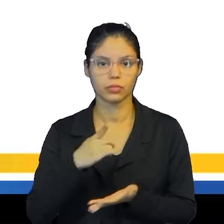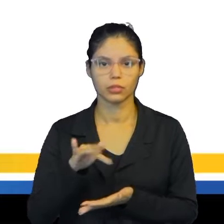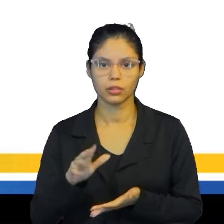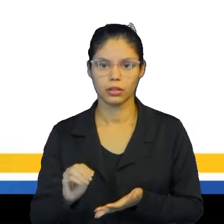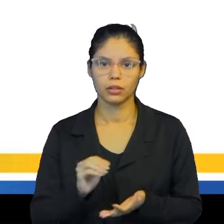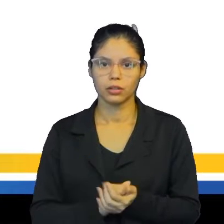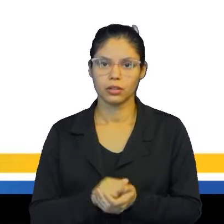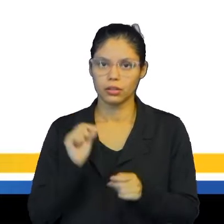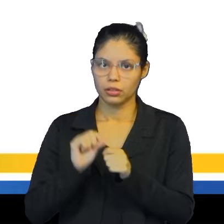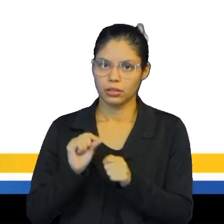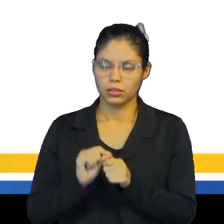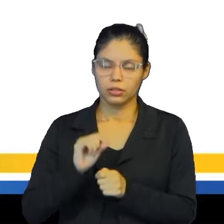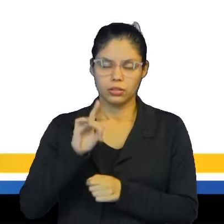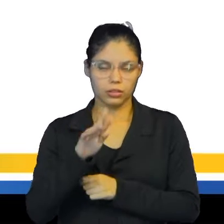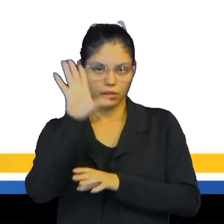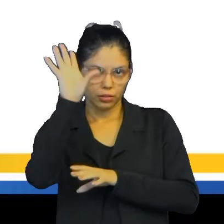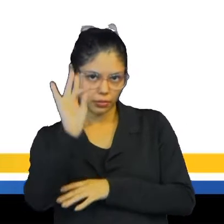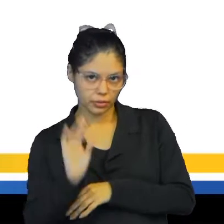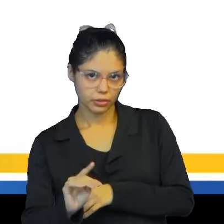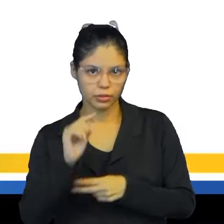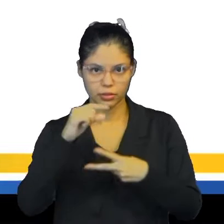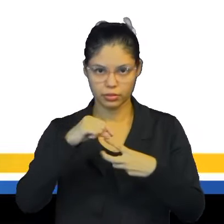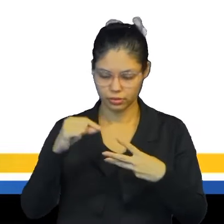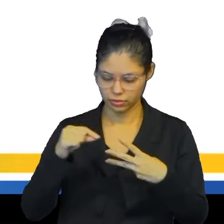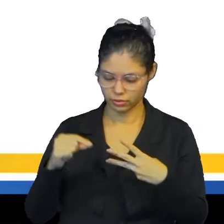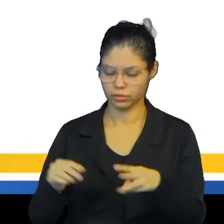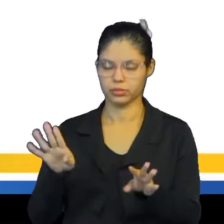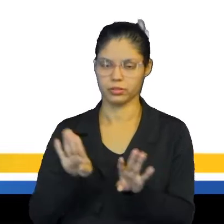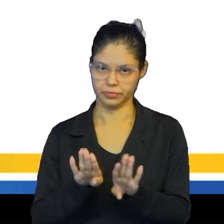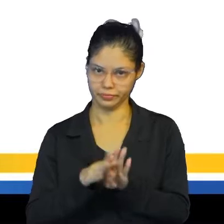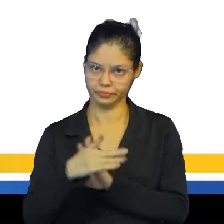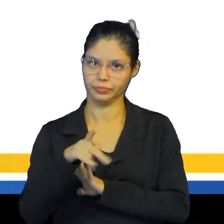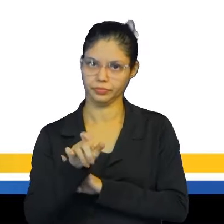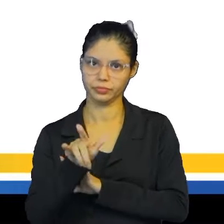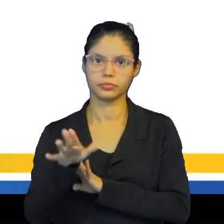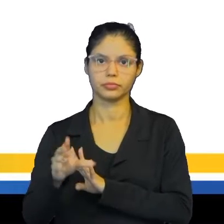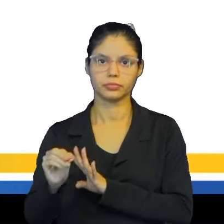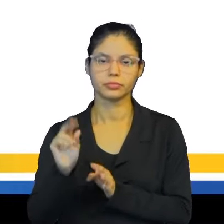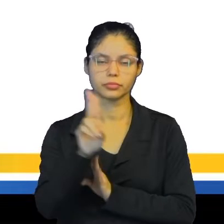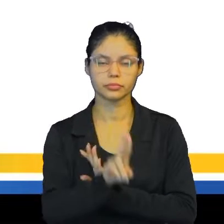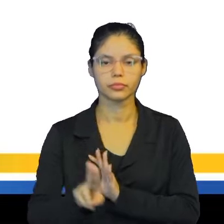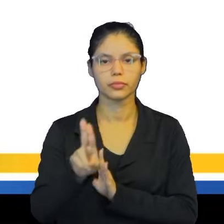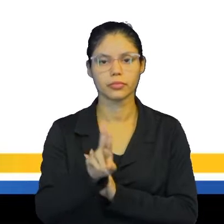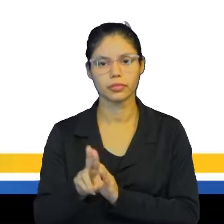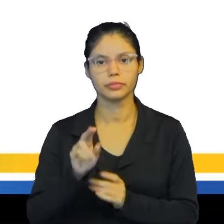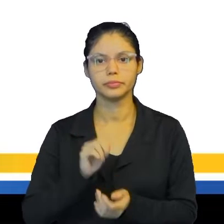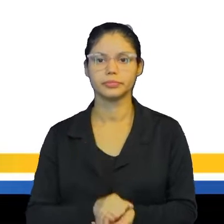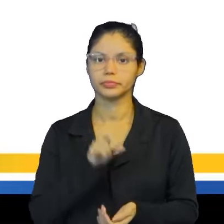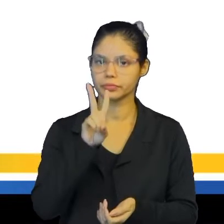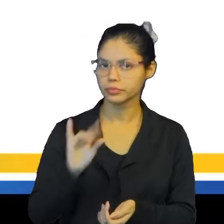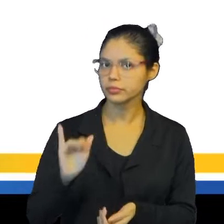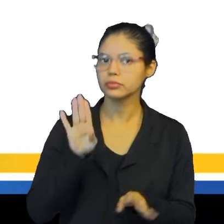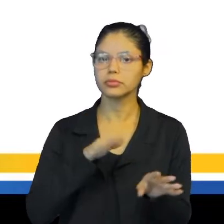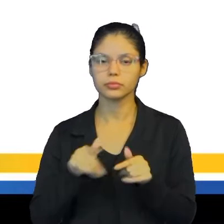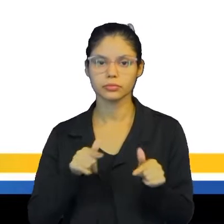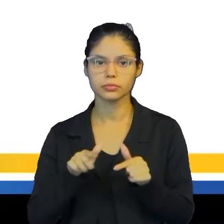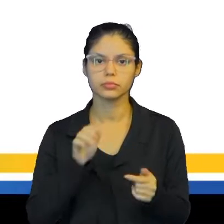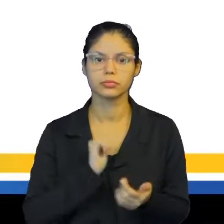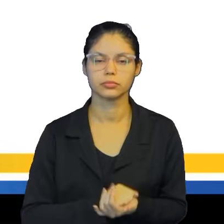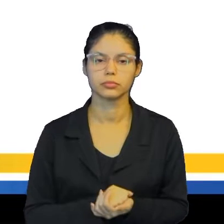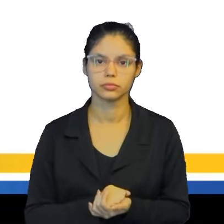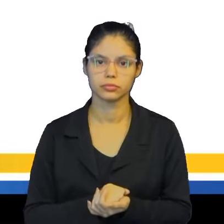tipos de peças, tá? Então, para cada tipo de peça que você vai utilizar, você vai